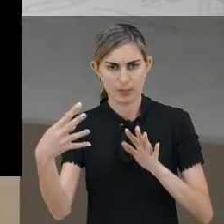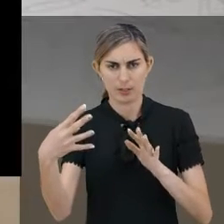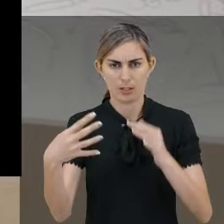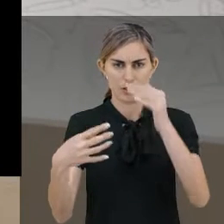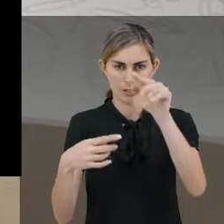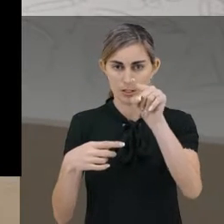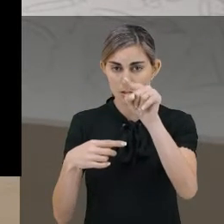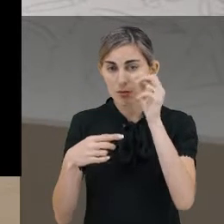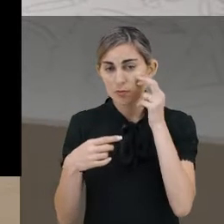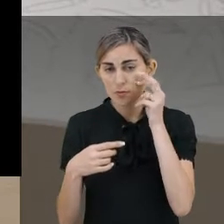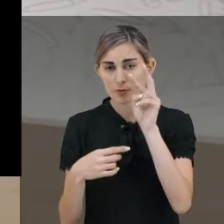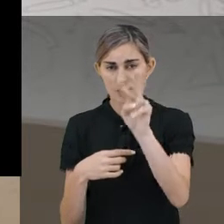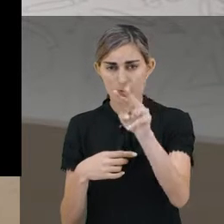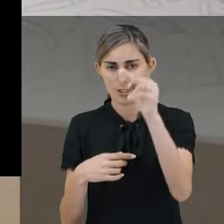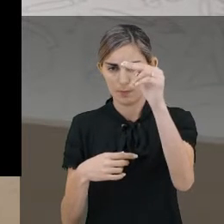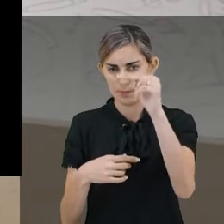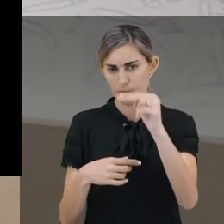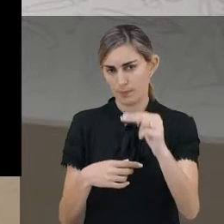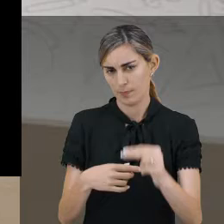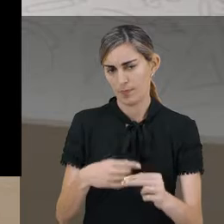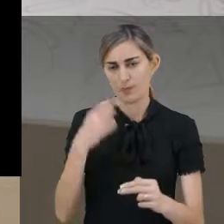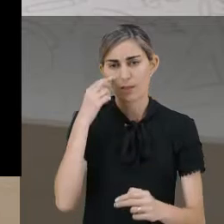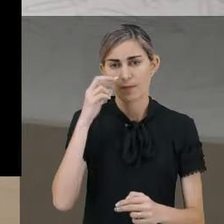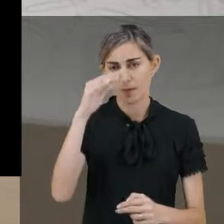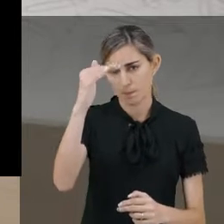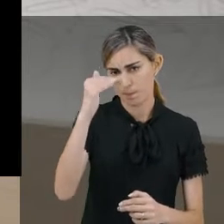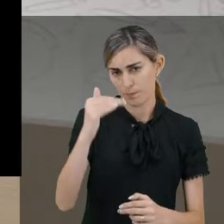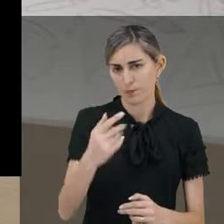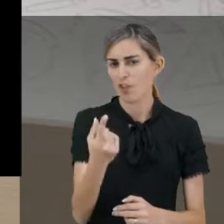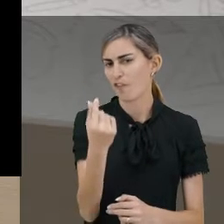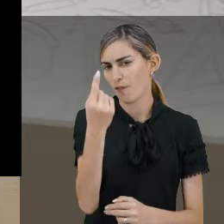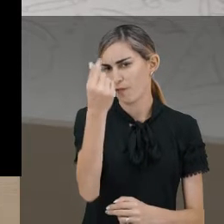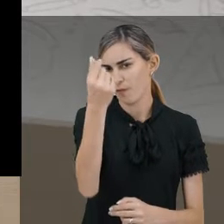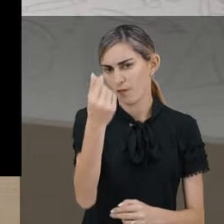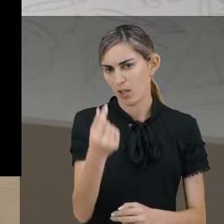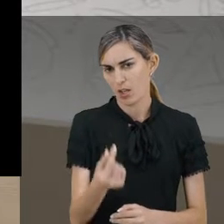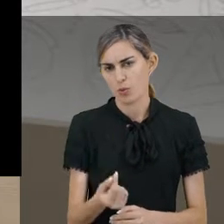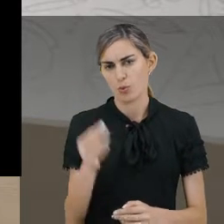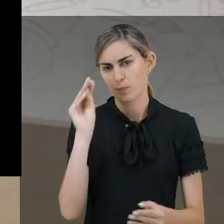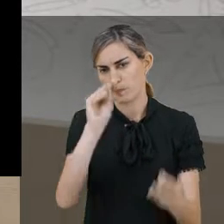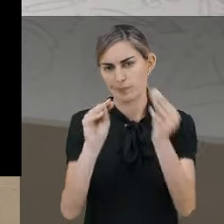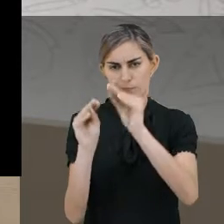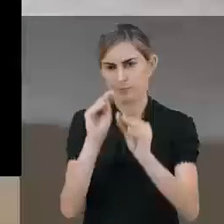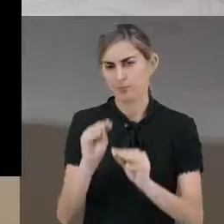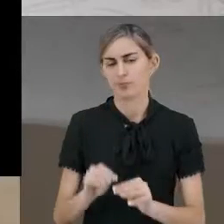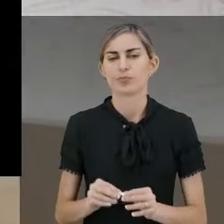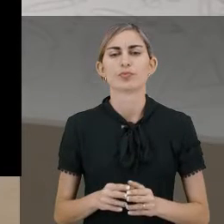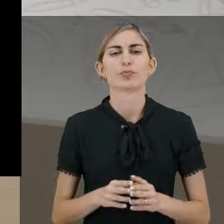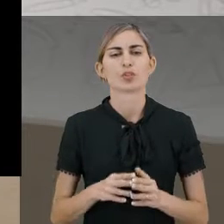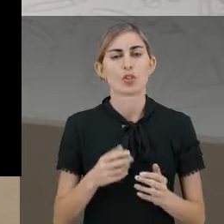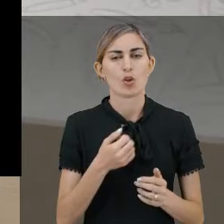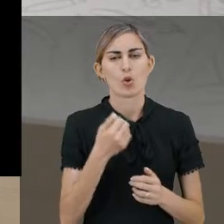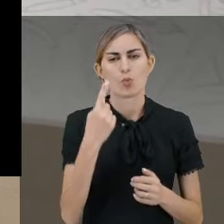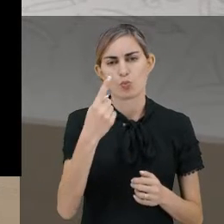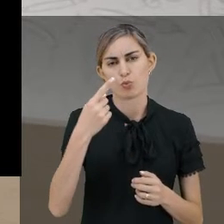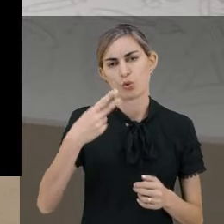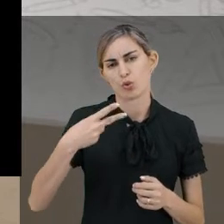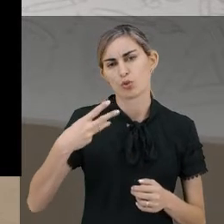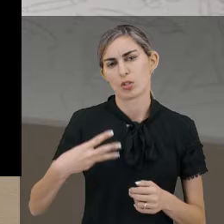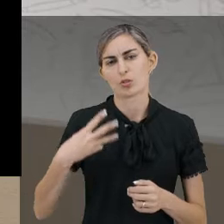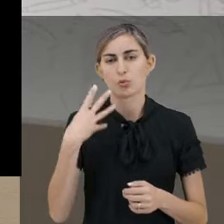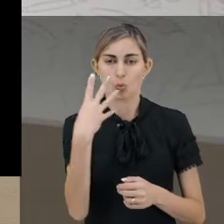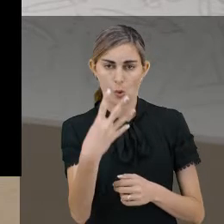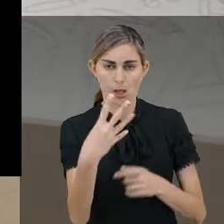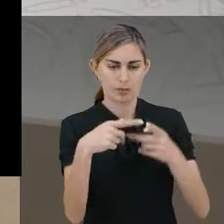tabela e aqui nós podemos visualizar os valores que nós inserimos. Inserimos 1,